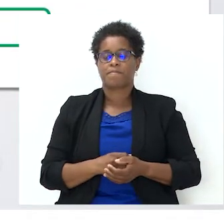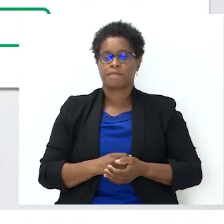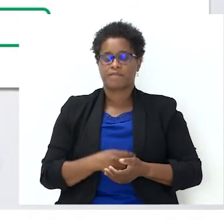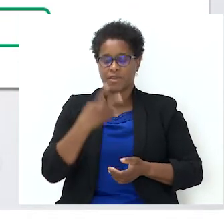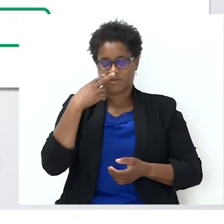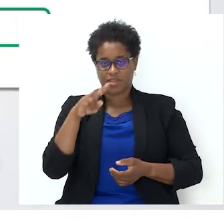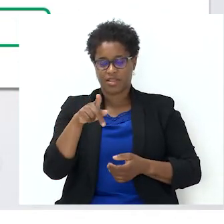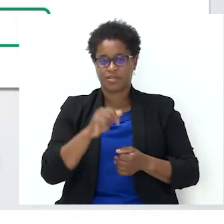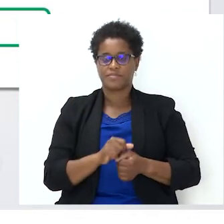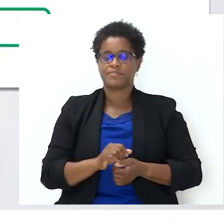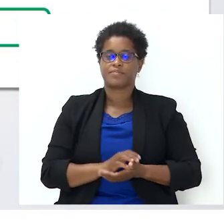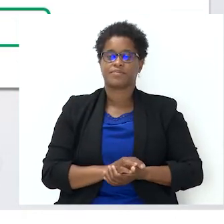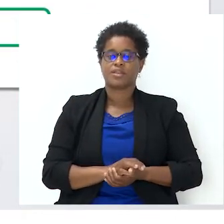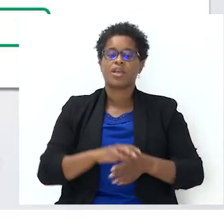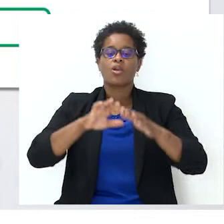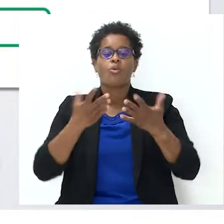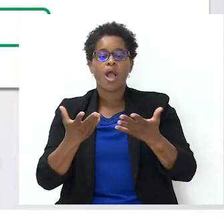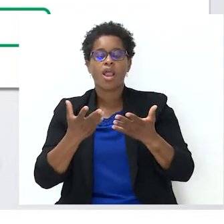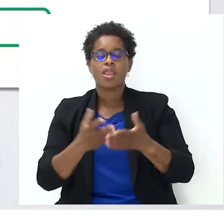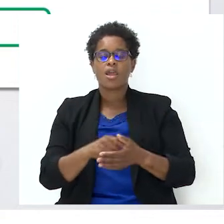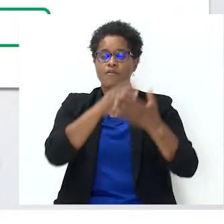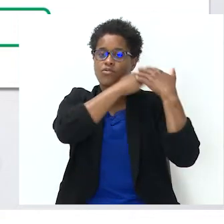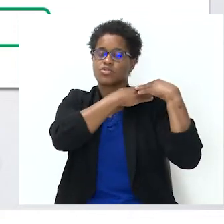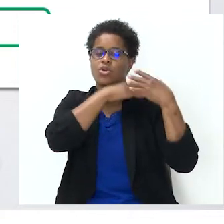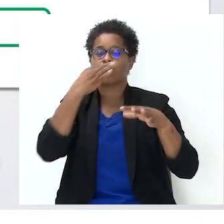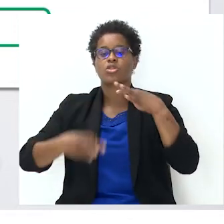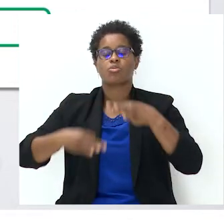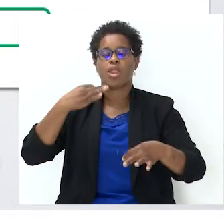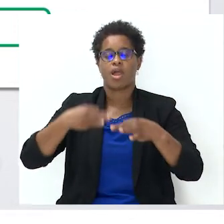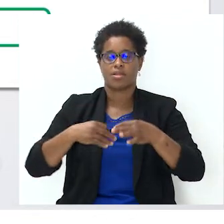ver. Portanto, qual é a função do tribunal?